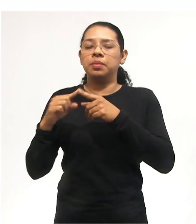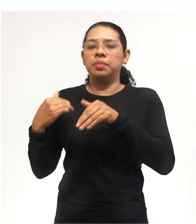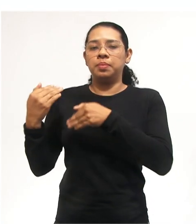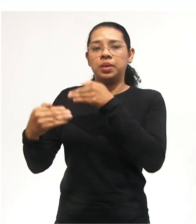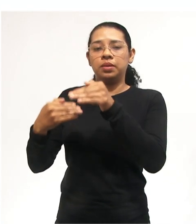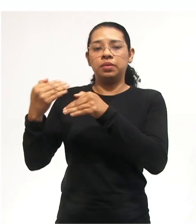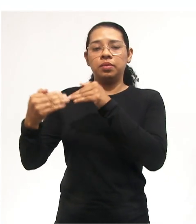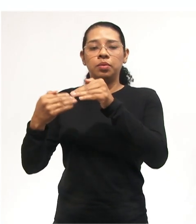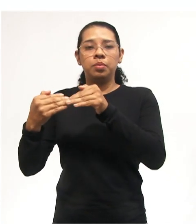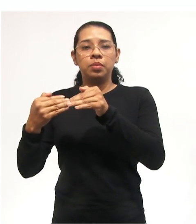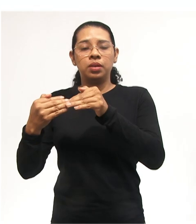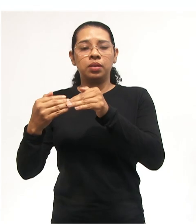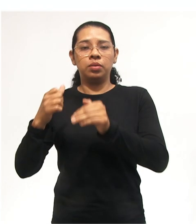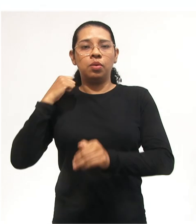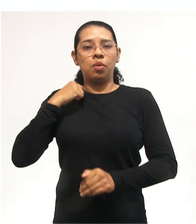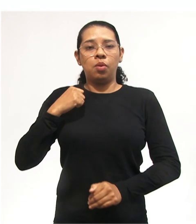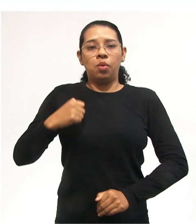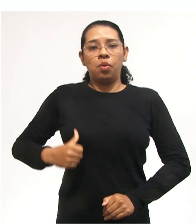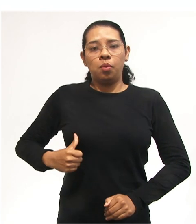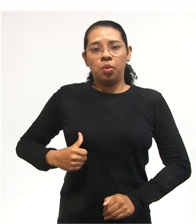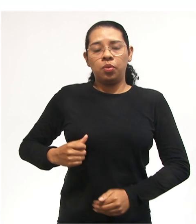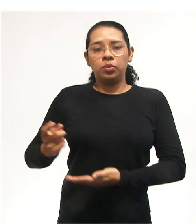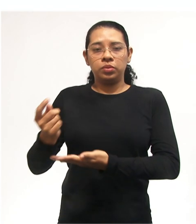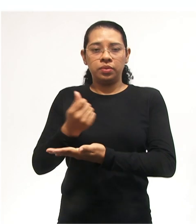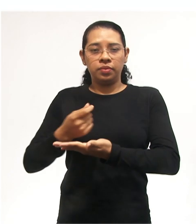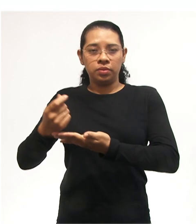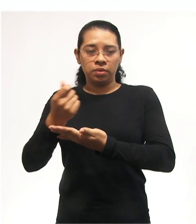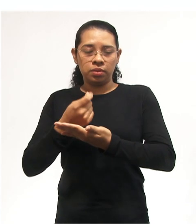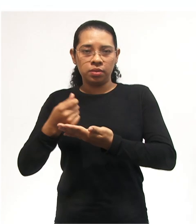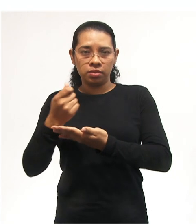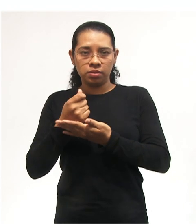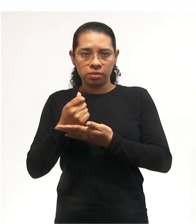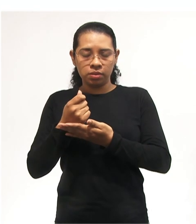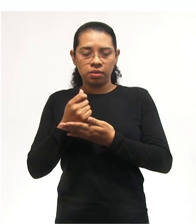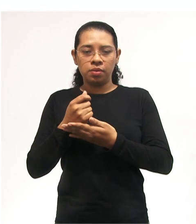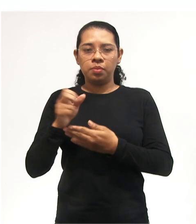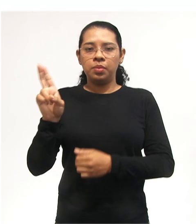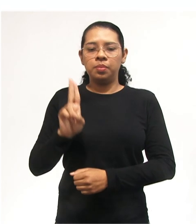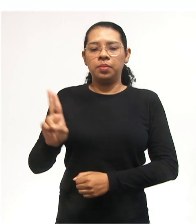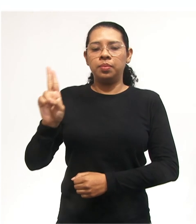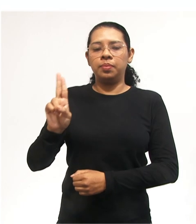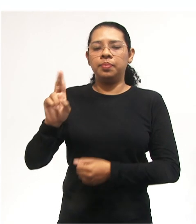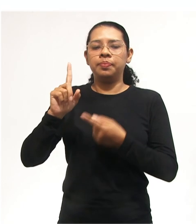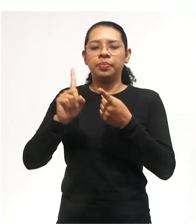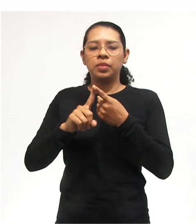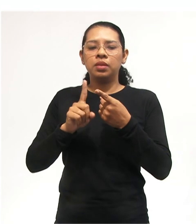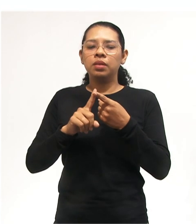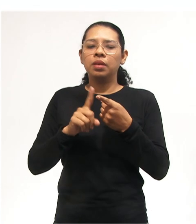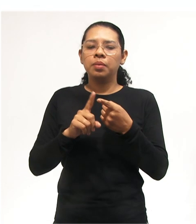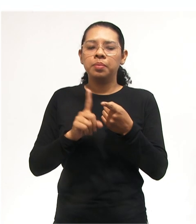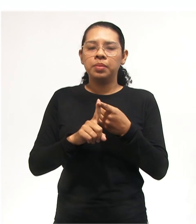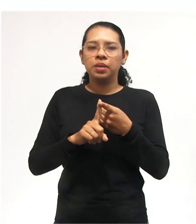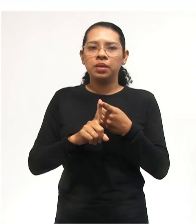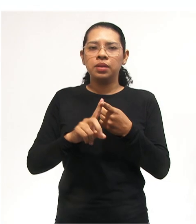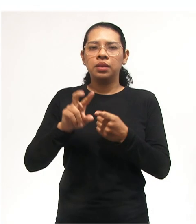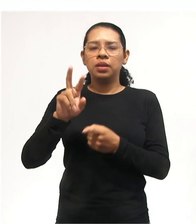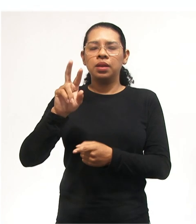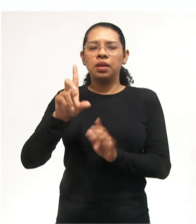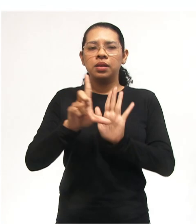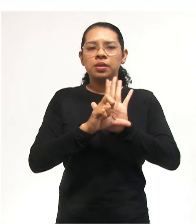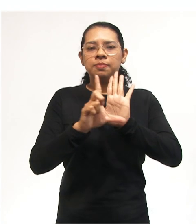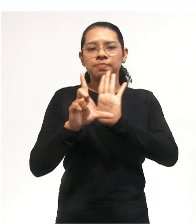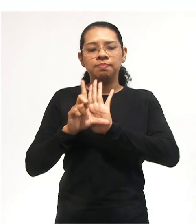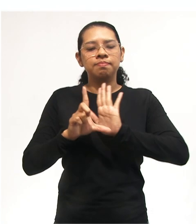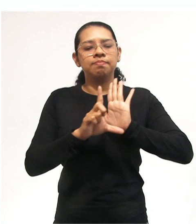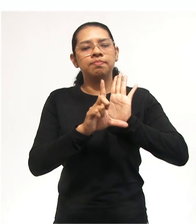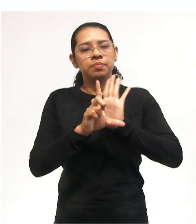e universidades. Segundo, regulação e legislação, certo? Então, por exemplo, as leis de propriedade